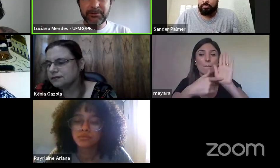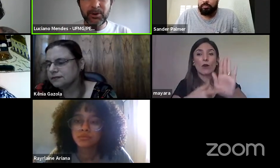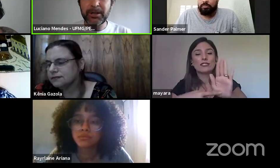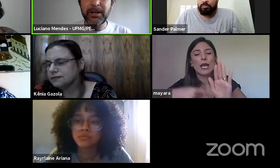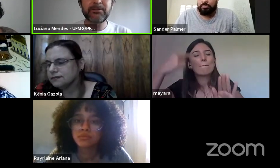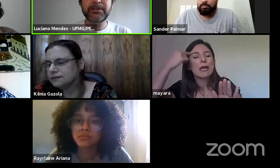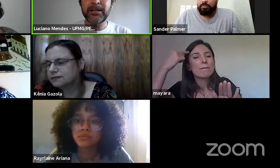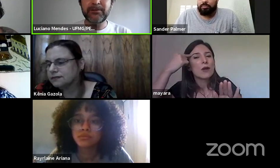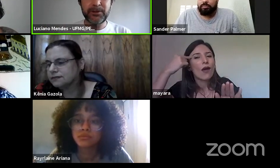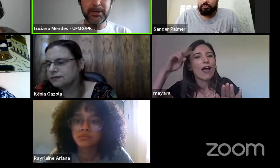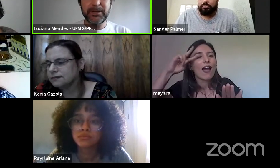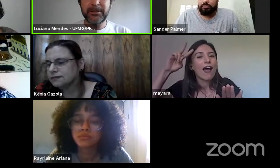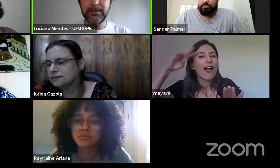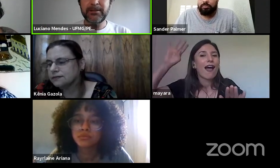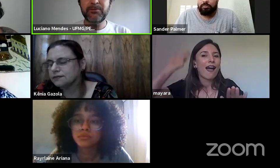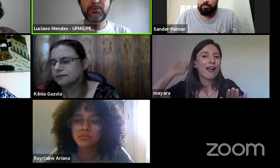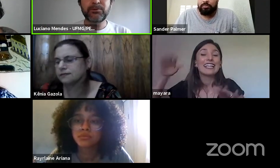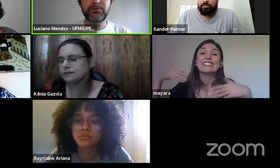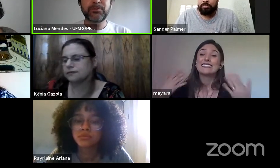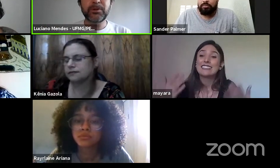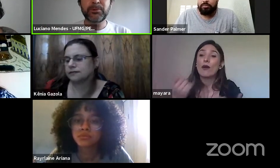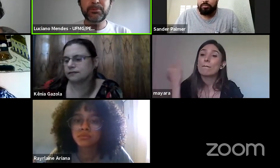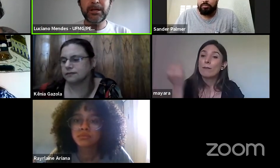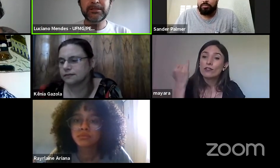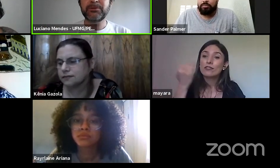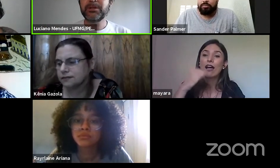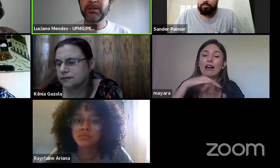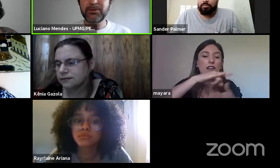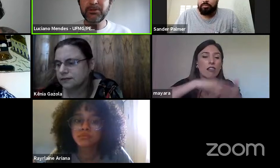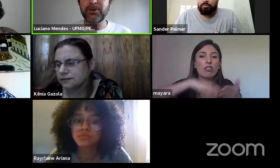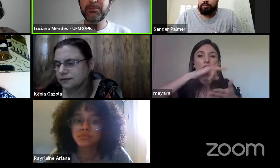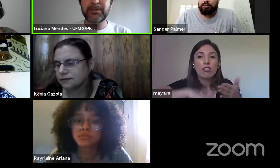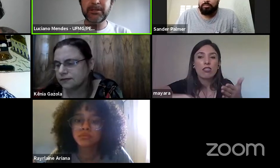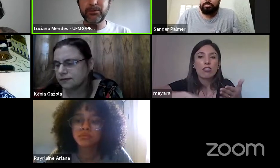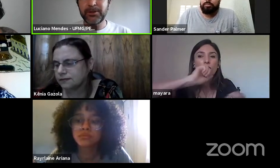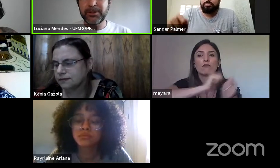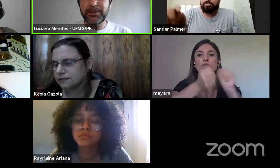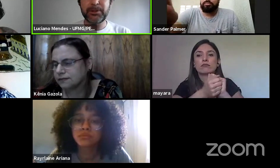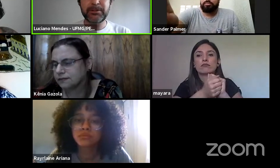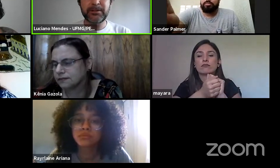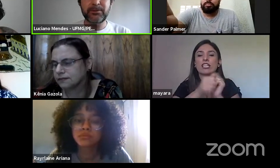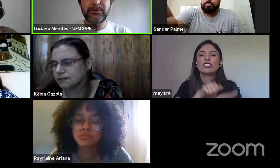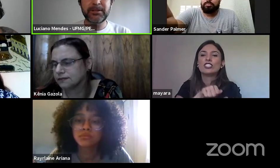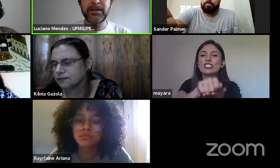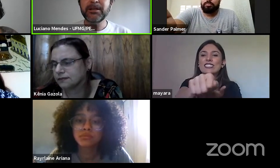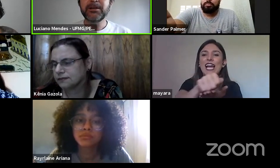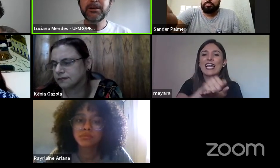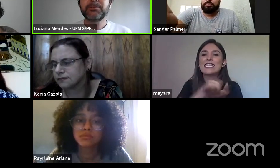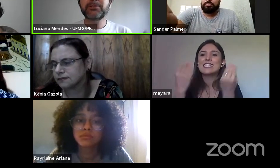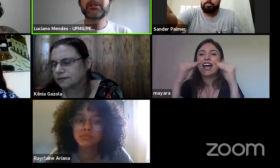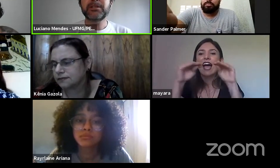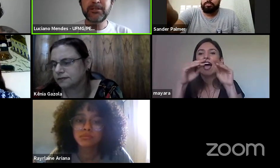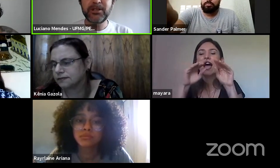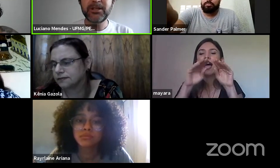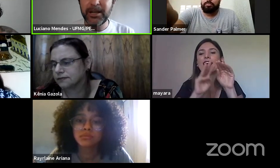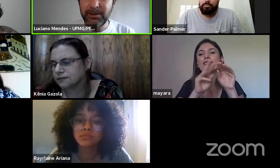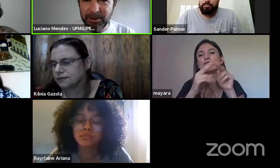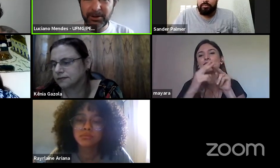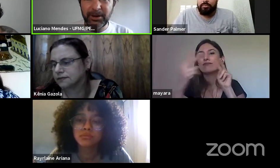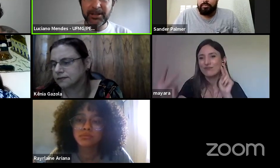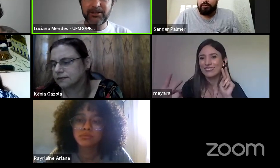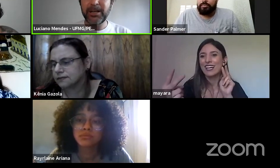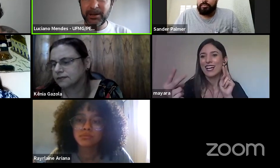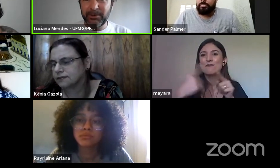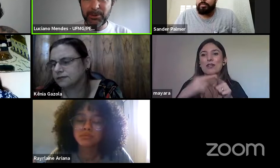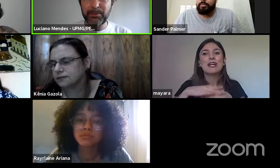-los, torná-los cada vez mais acessíveis ao conjunto da população, e não só pesquisadores e pesquisadoras, é parte desse direito